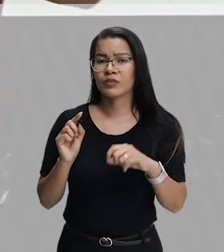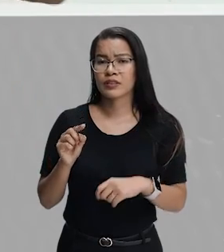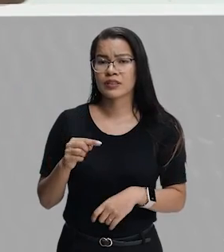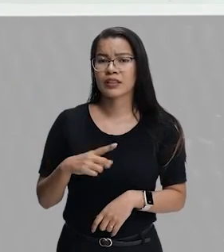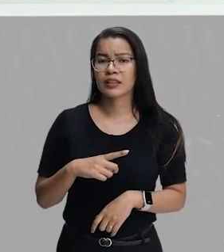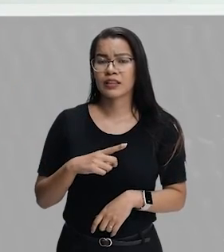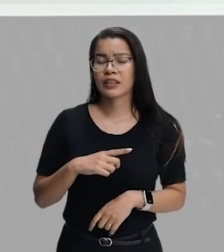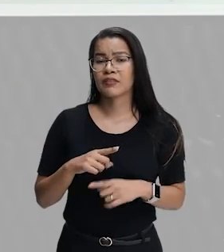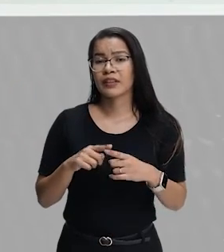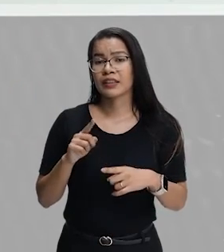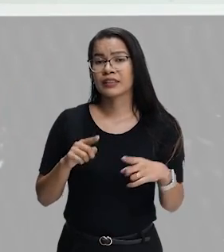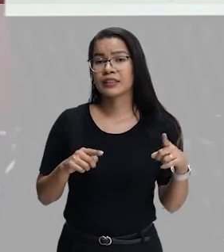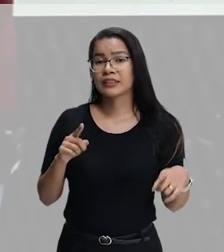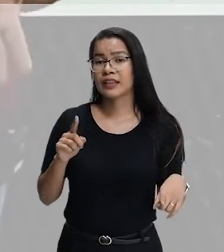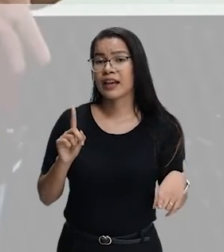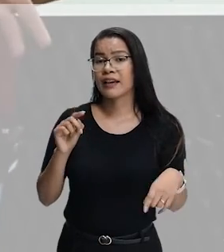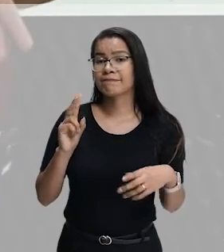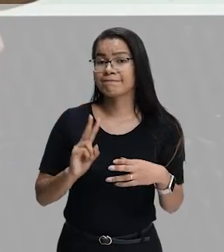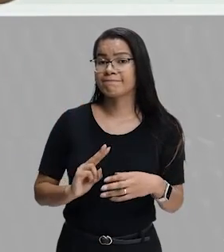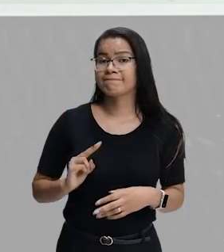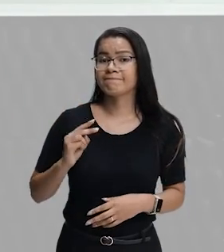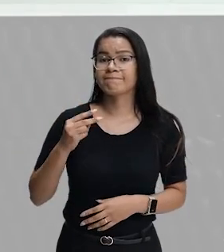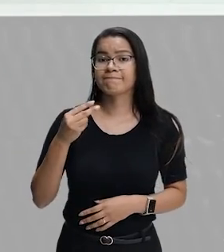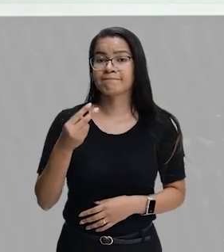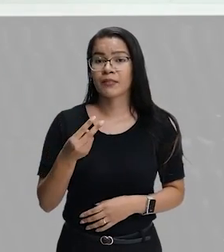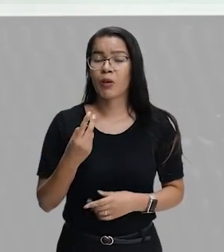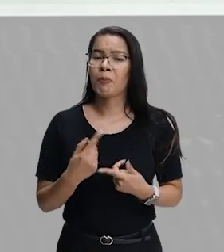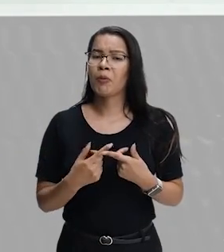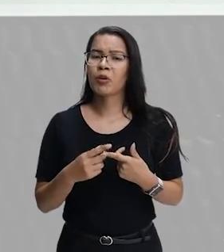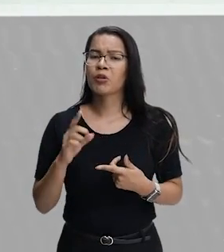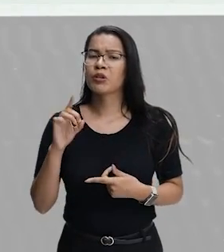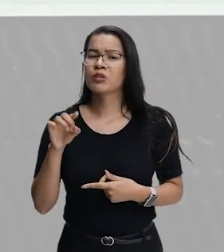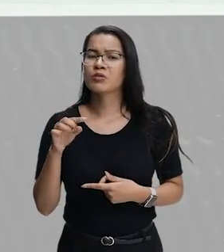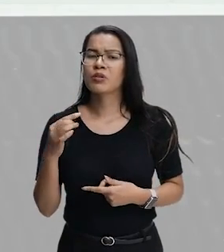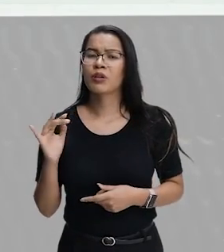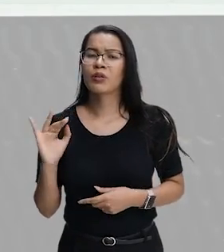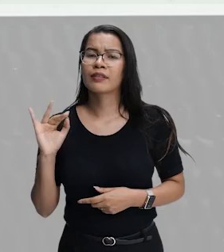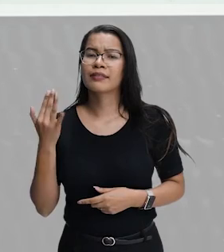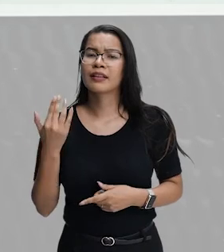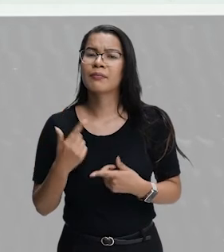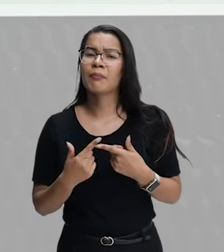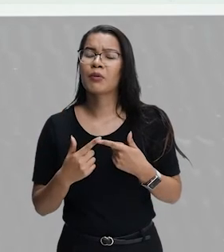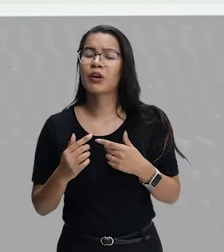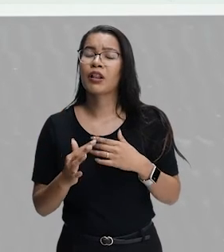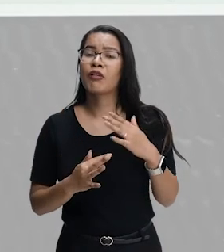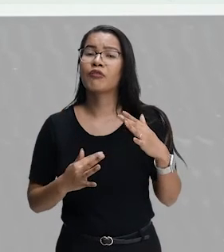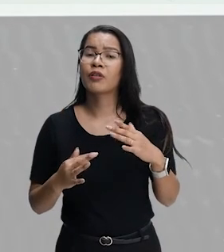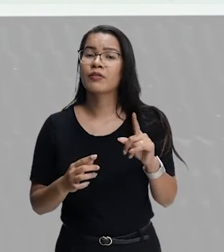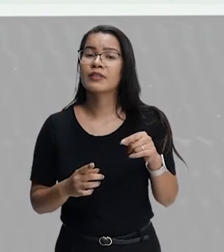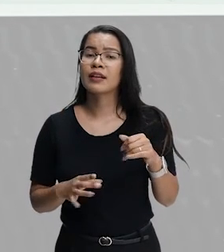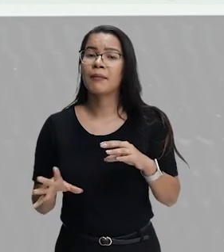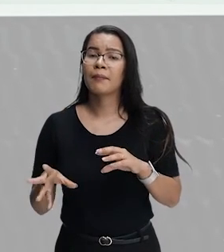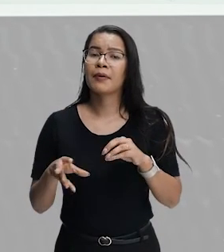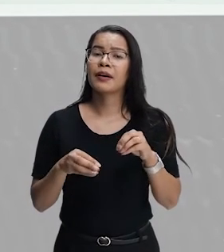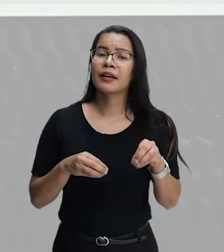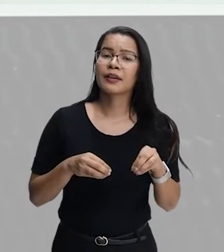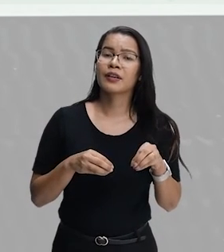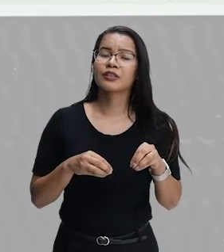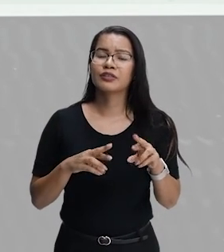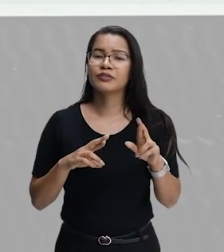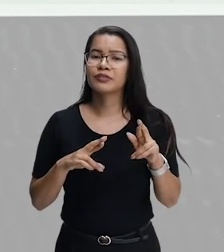tem da variância é um valor que foi elevado ao quadrado. Por que isso acontece? Porque na fórmula você pega a